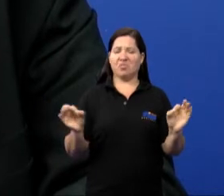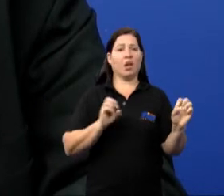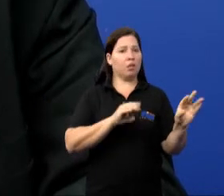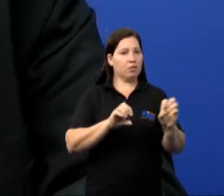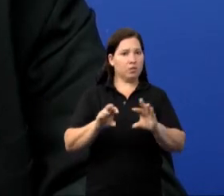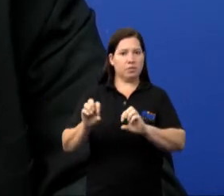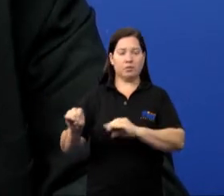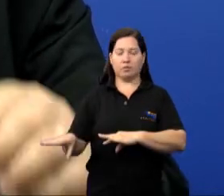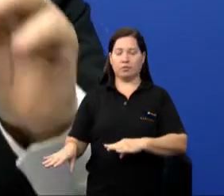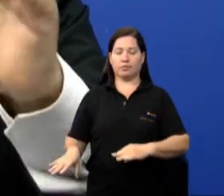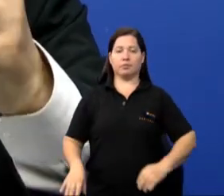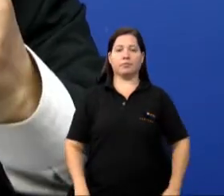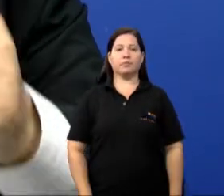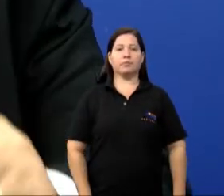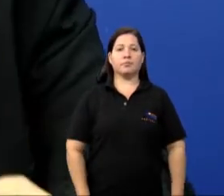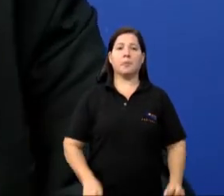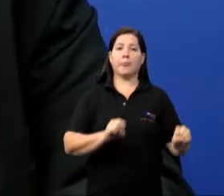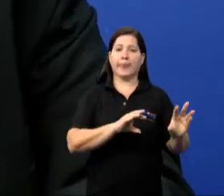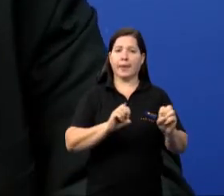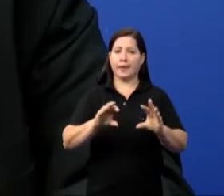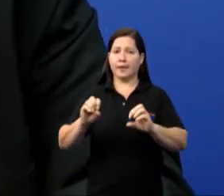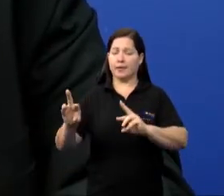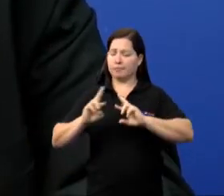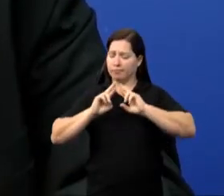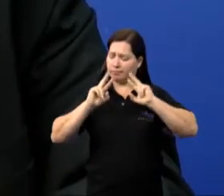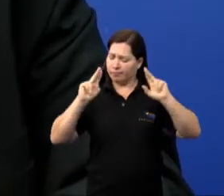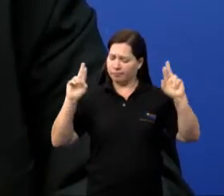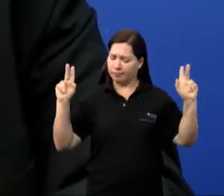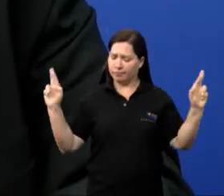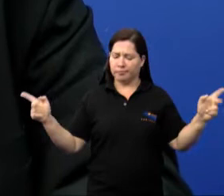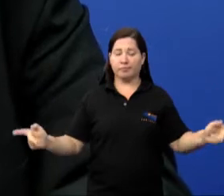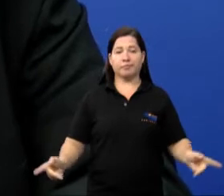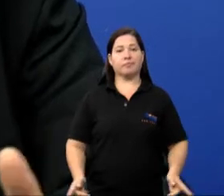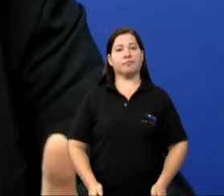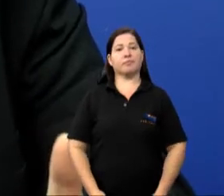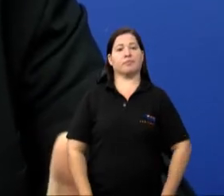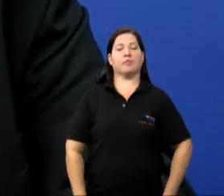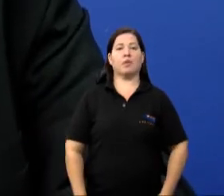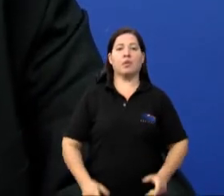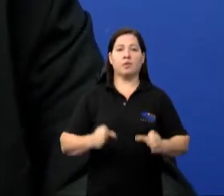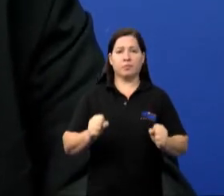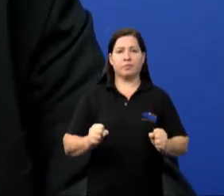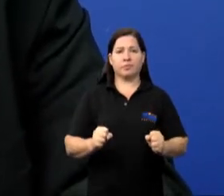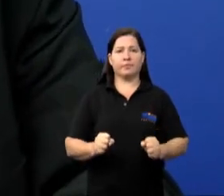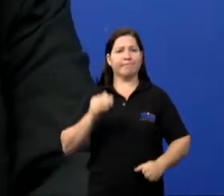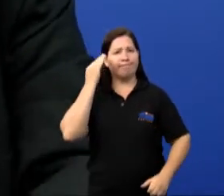educação? A educação tem várias facetas. Ela pode ser vista de diversos